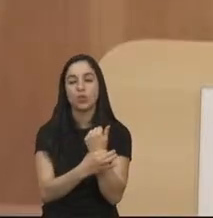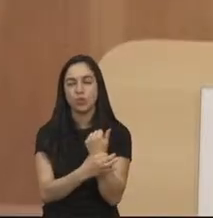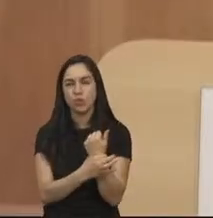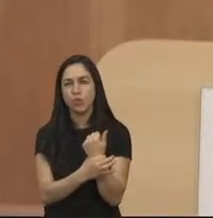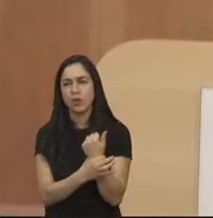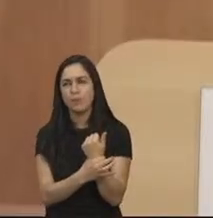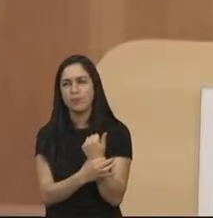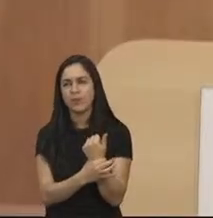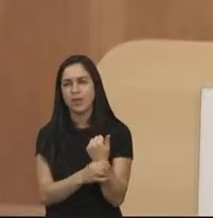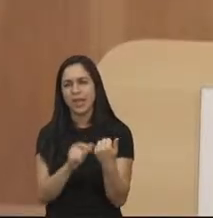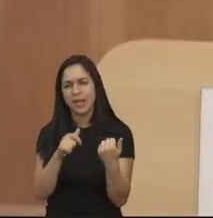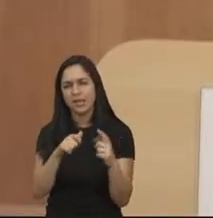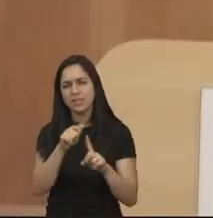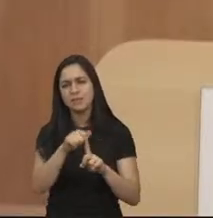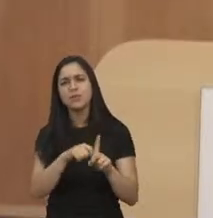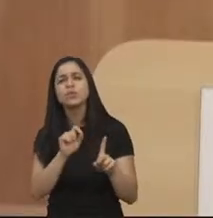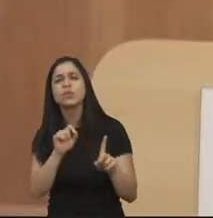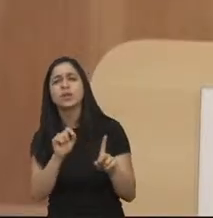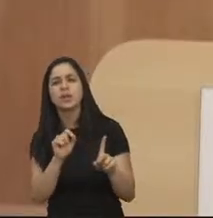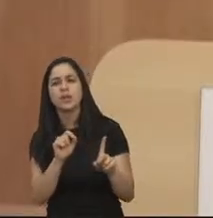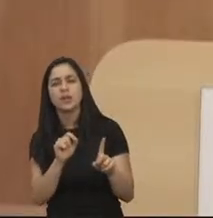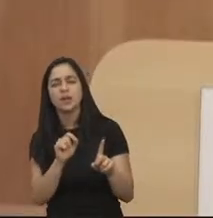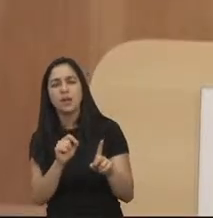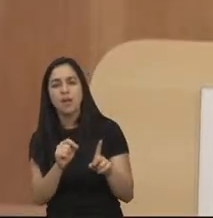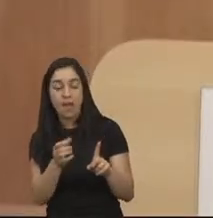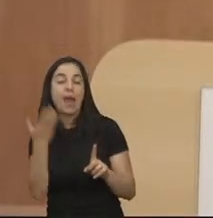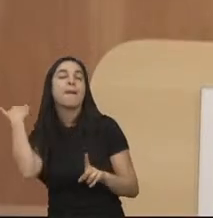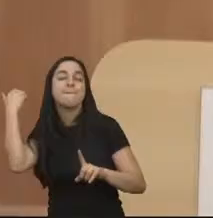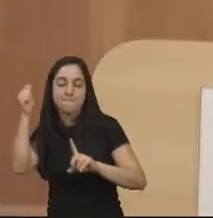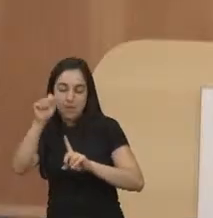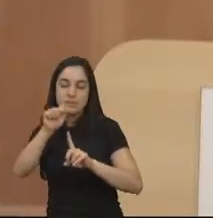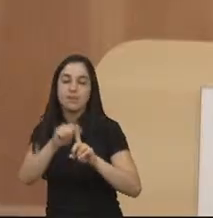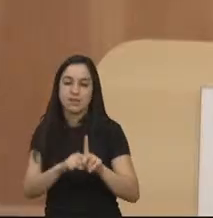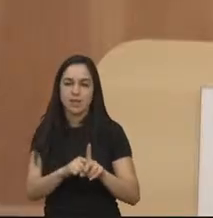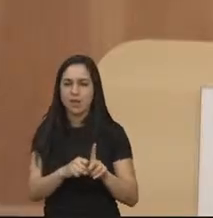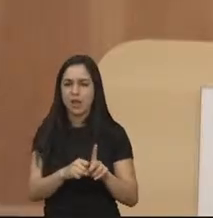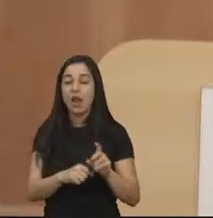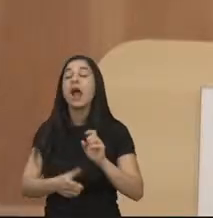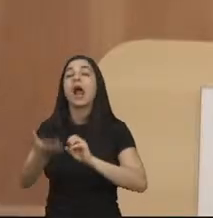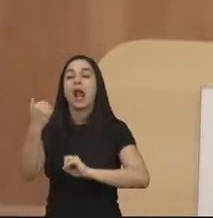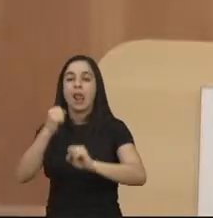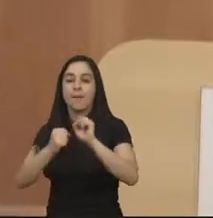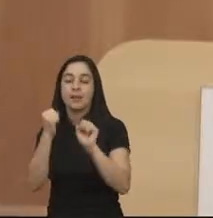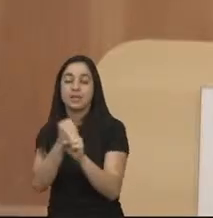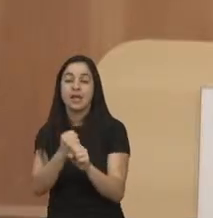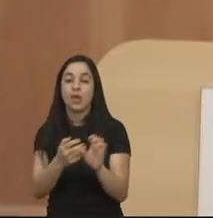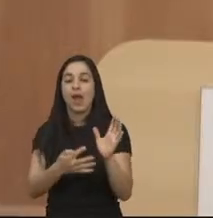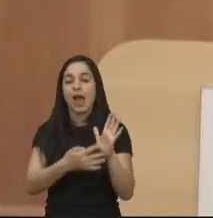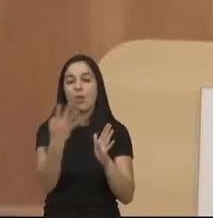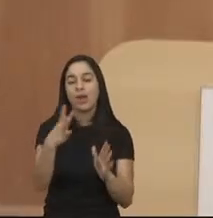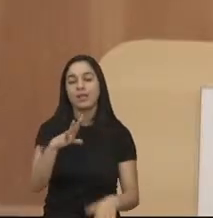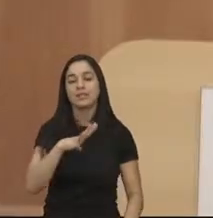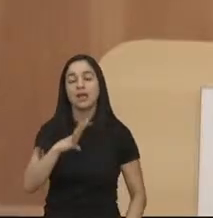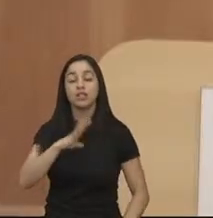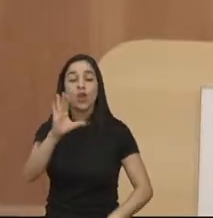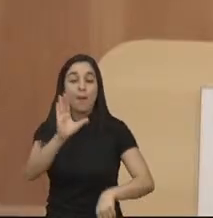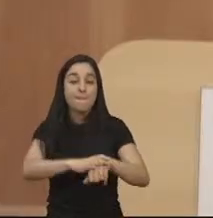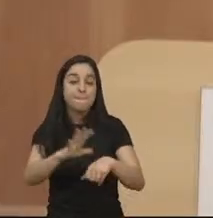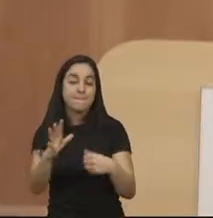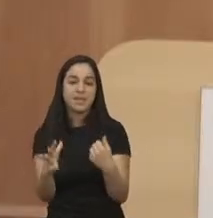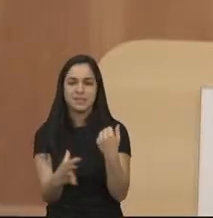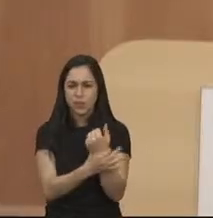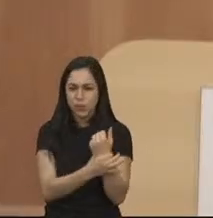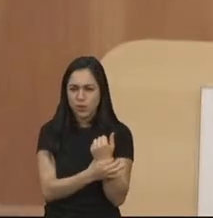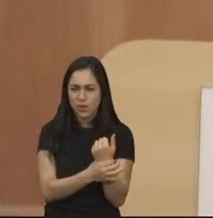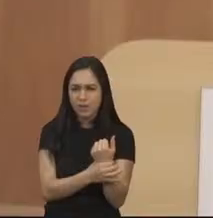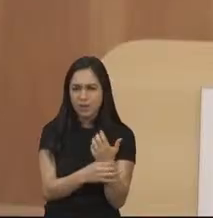foi considerado? Mês passado, né? O ano passado? A quarta cidade mais segura.